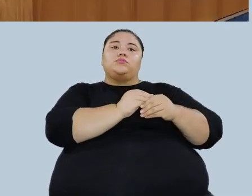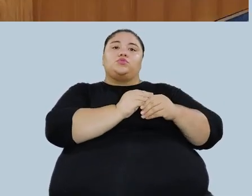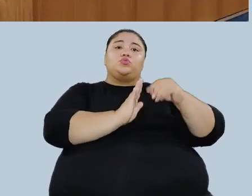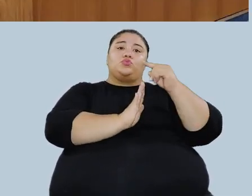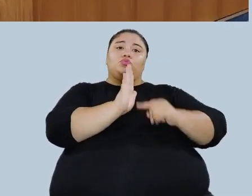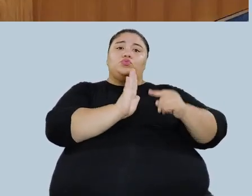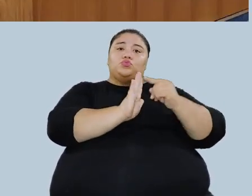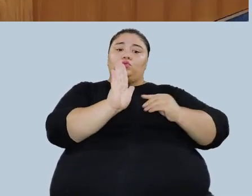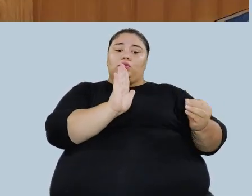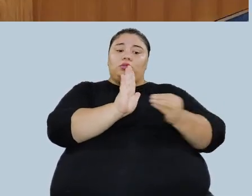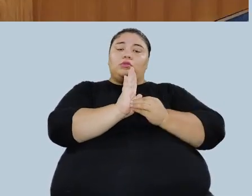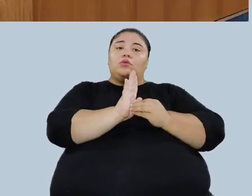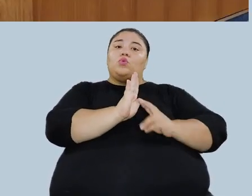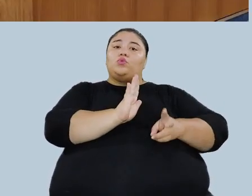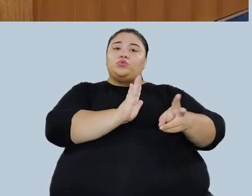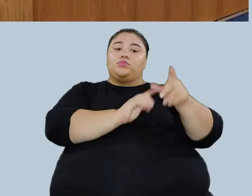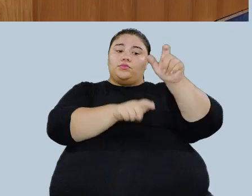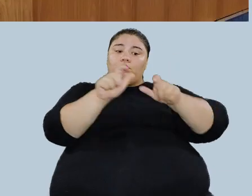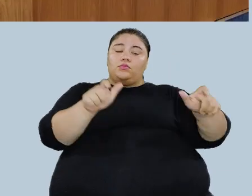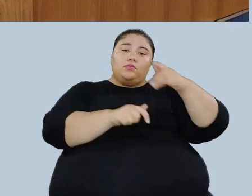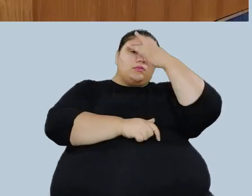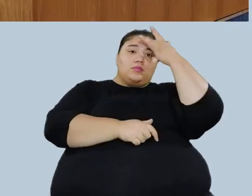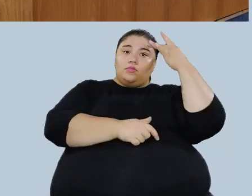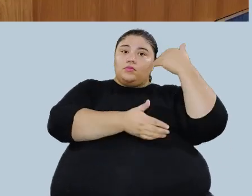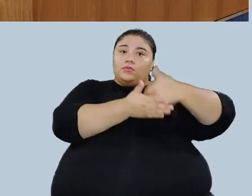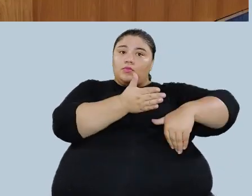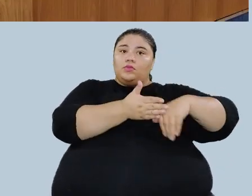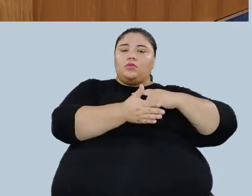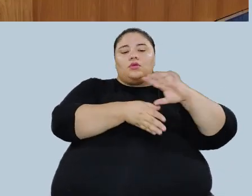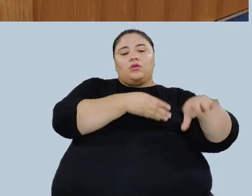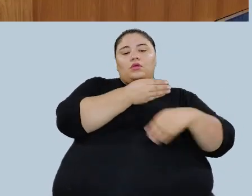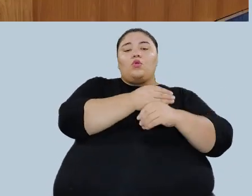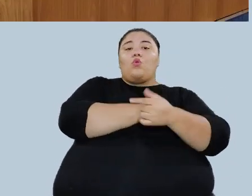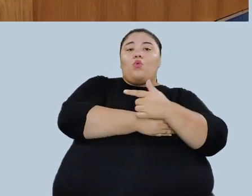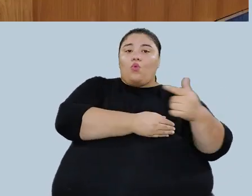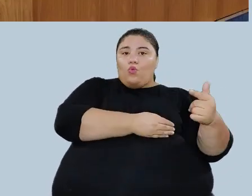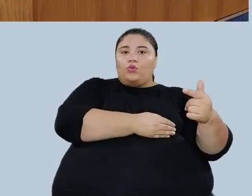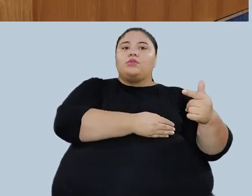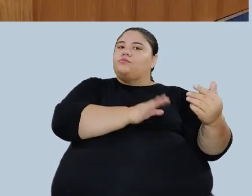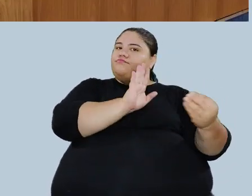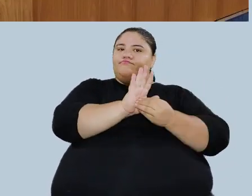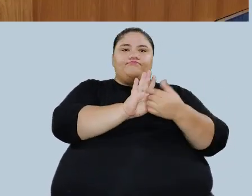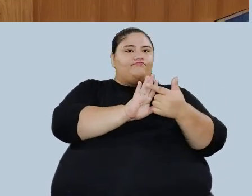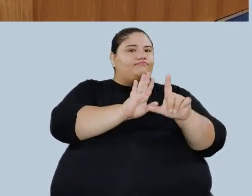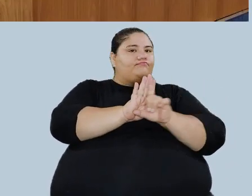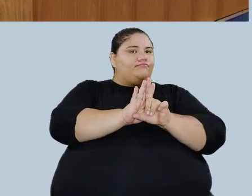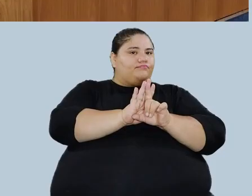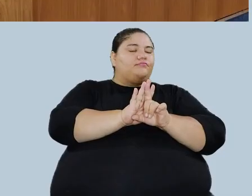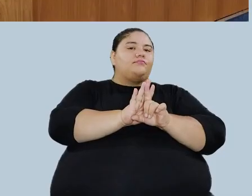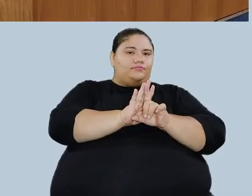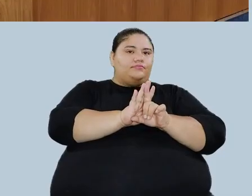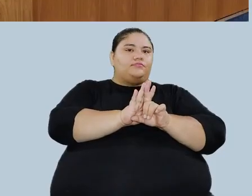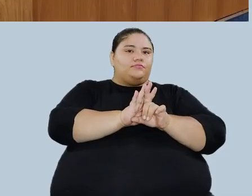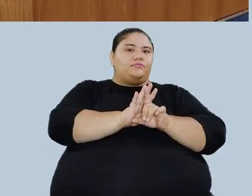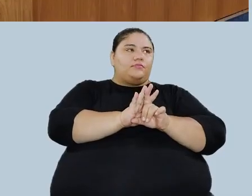e constantemente os contribuintes estão querendo acrescentar outras deduções não previstas na lei.